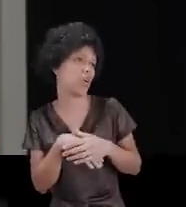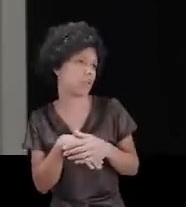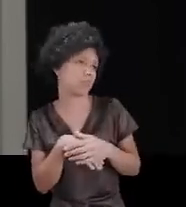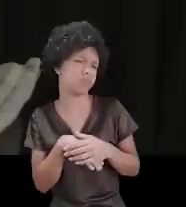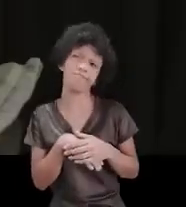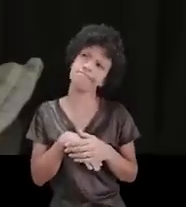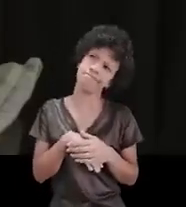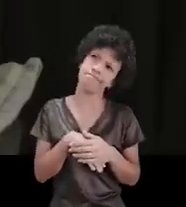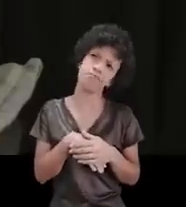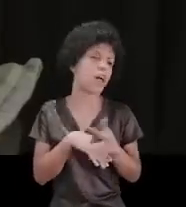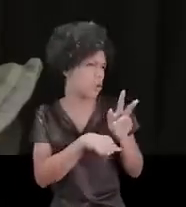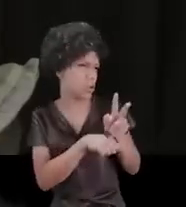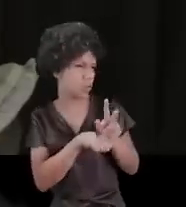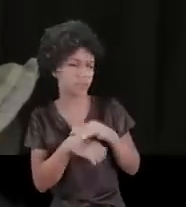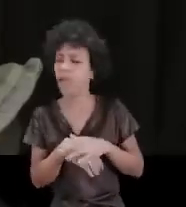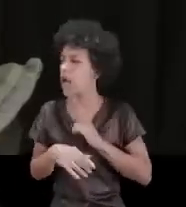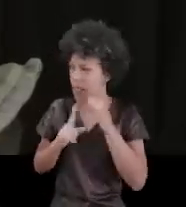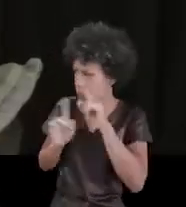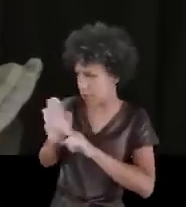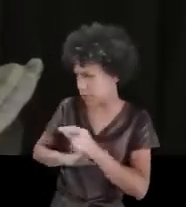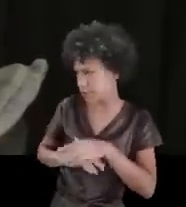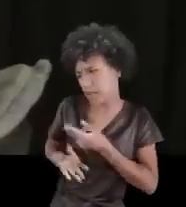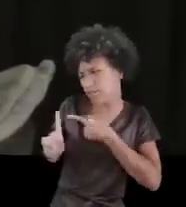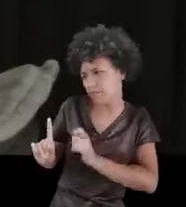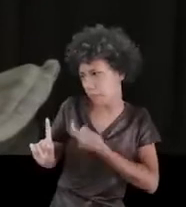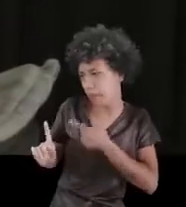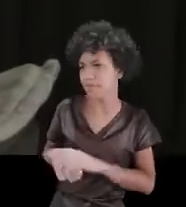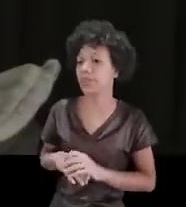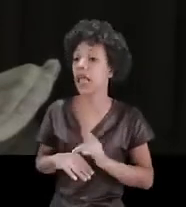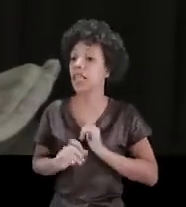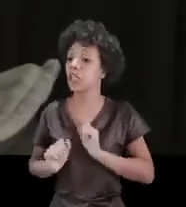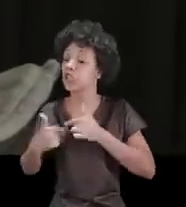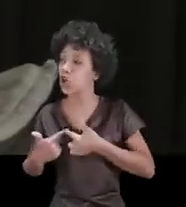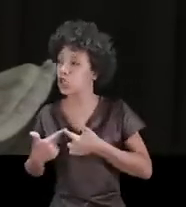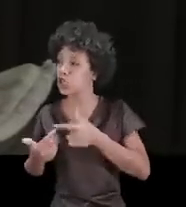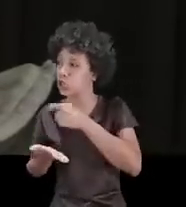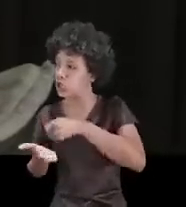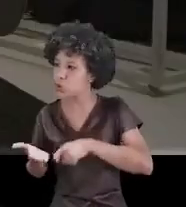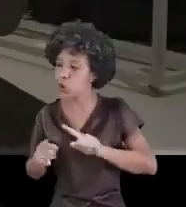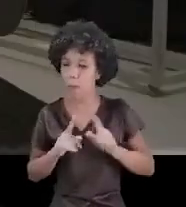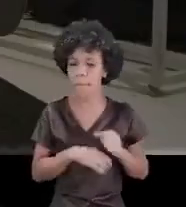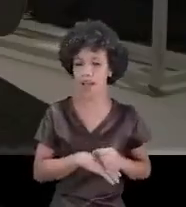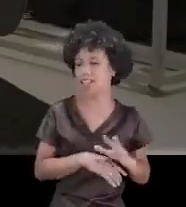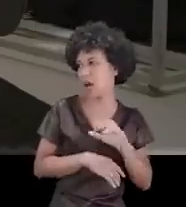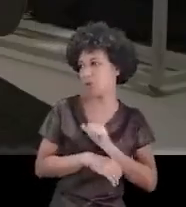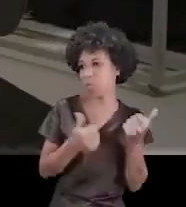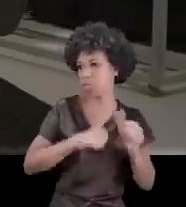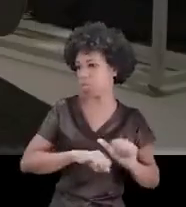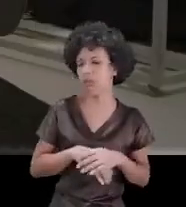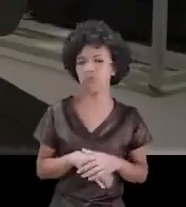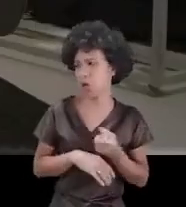que protege ali tem uma pergunta em forma de piada dizem que é sorte no jogo e Azar no amor Conta você tá solteira ah